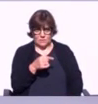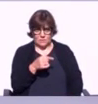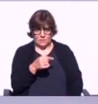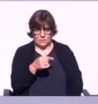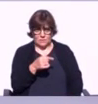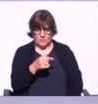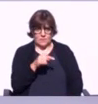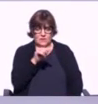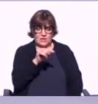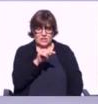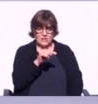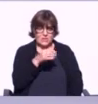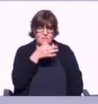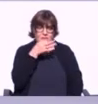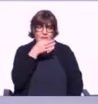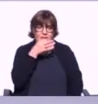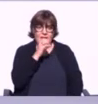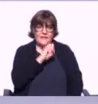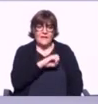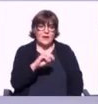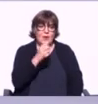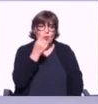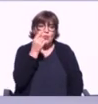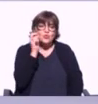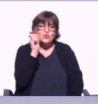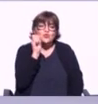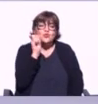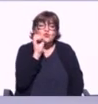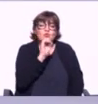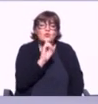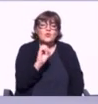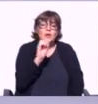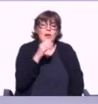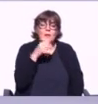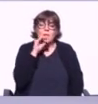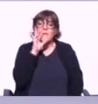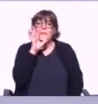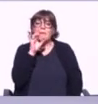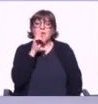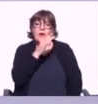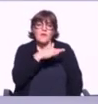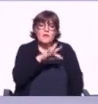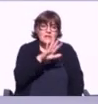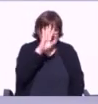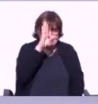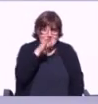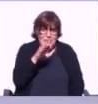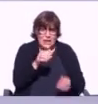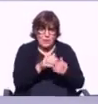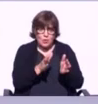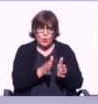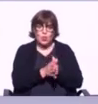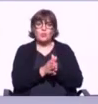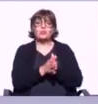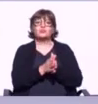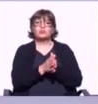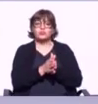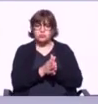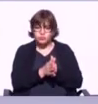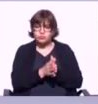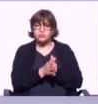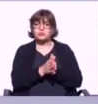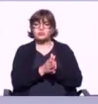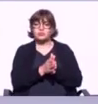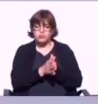E este caso não foi falado nem um único segundinho. Portanto, admira-me como é que vocês sabem estas coisas todas. Quer dizer, é um assunto que está a